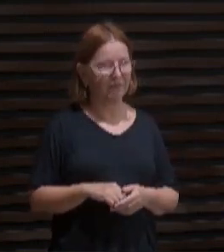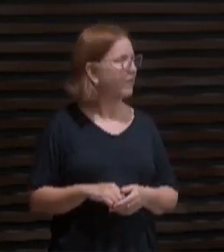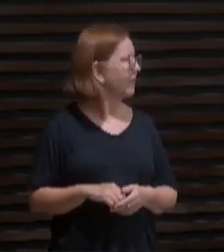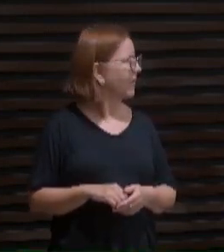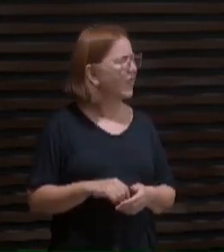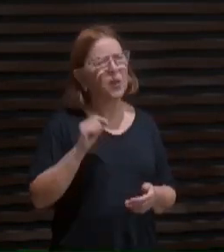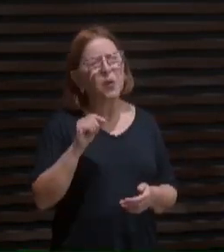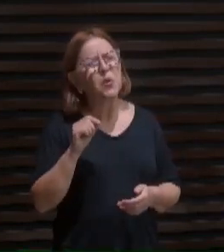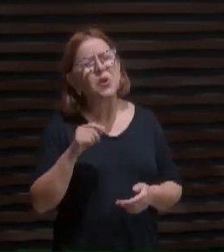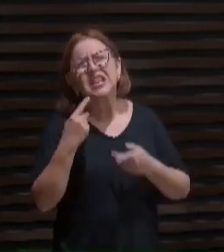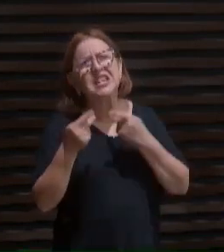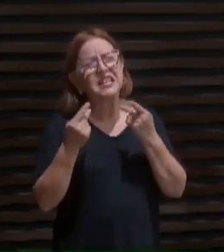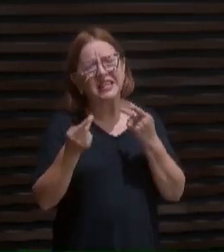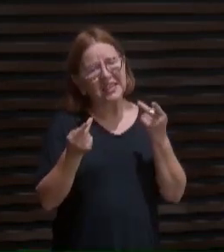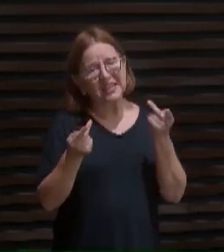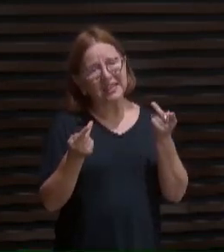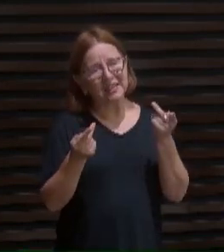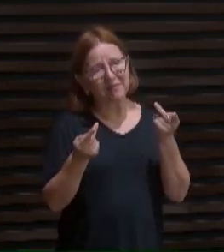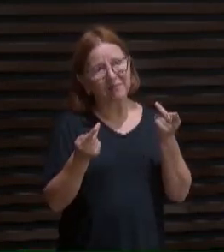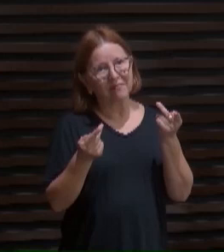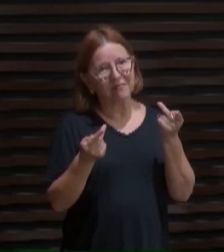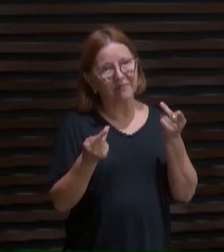que disse?